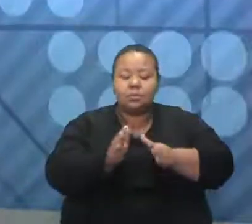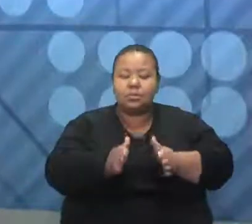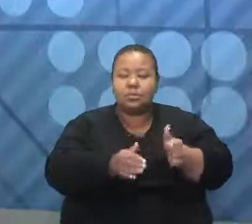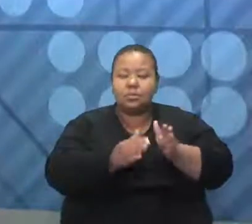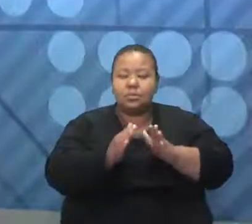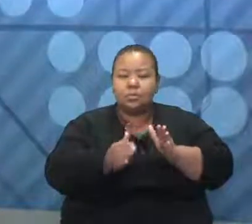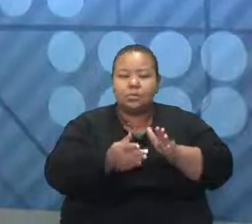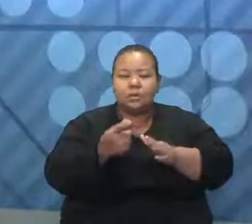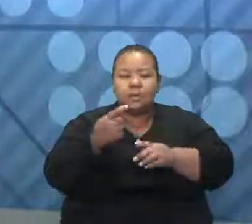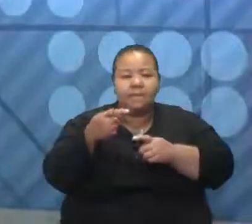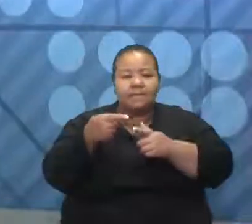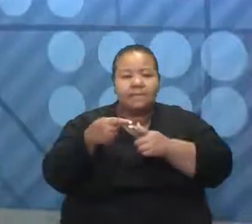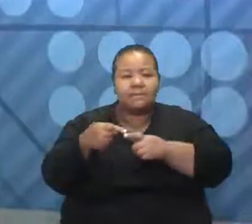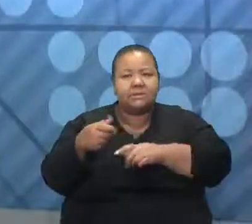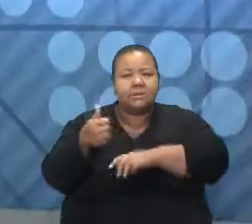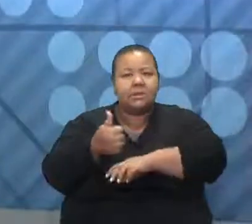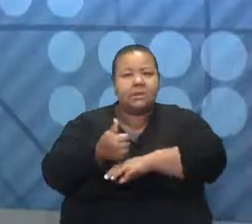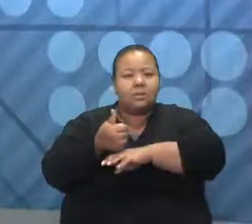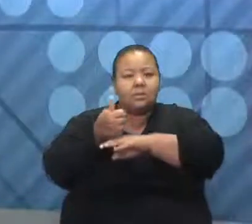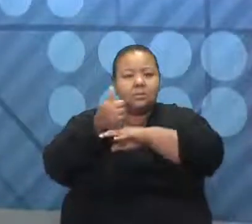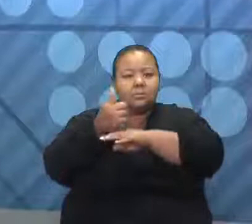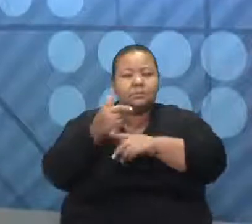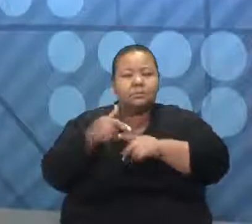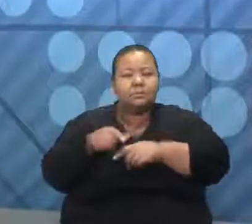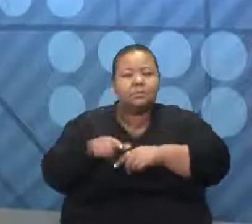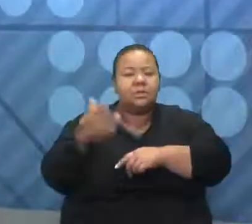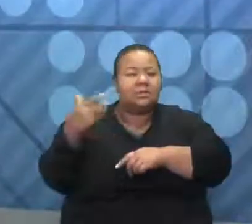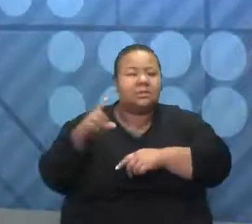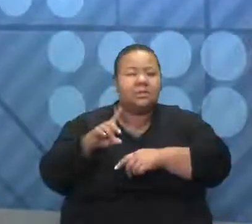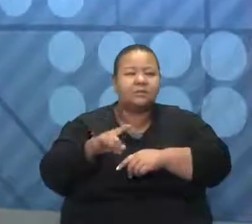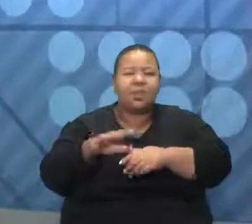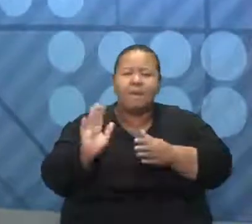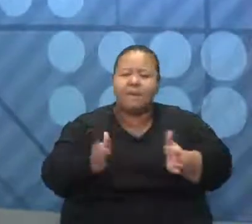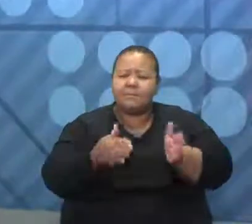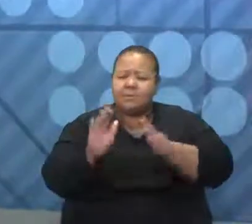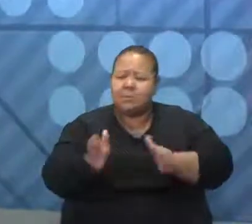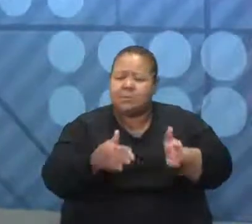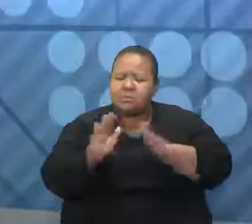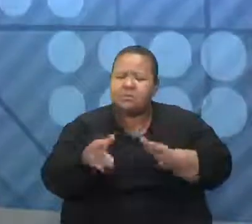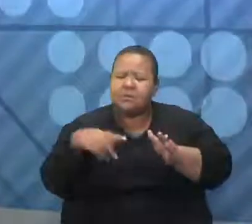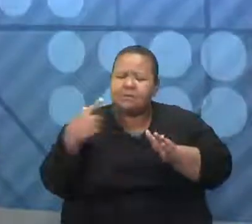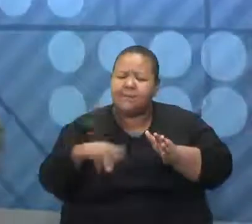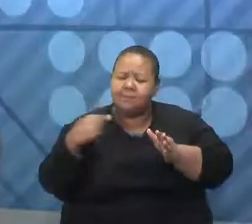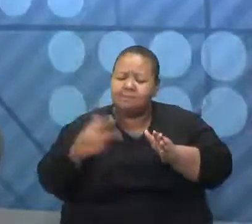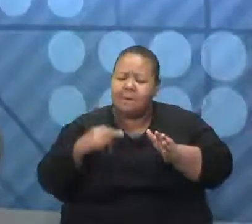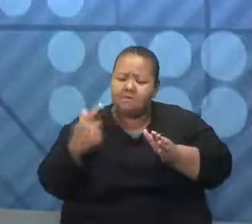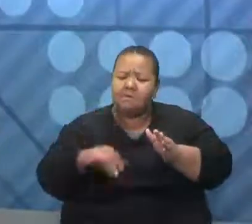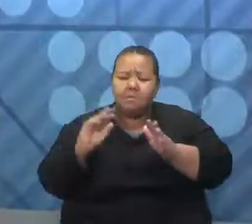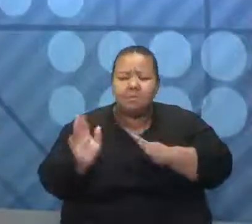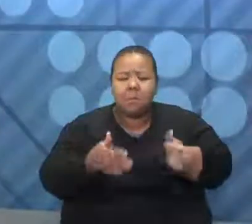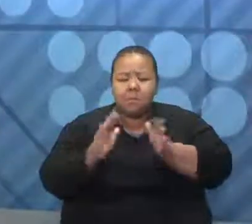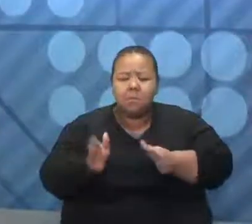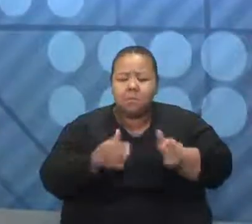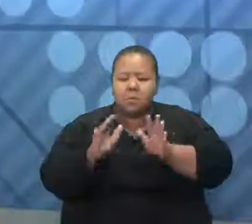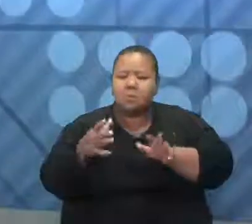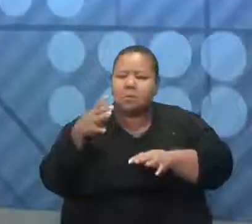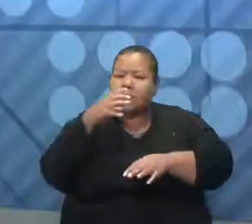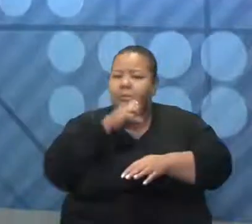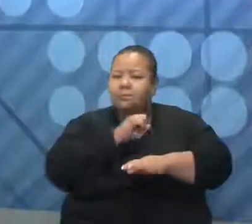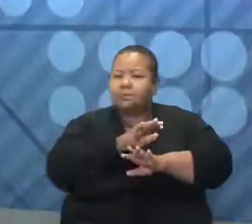com a qualidade. Porque então era assim, ó, vamos produzir cada vez mais e rápido, é produção em